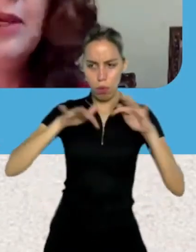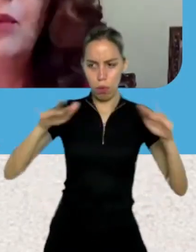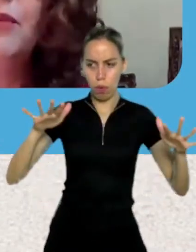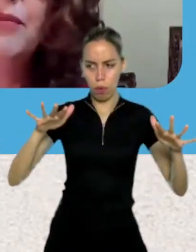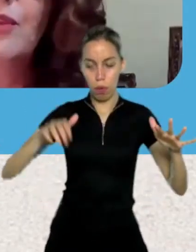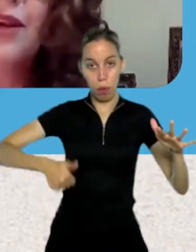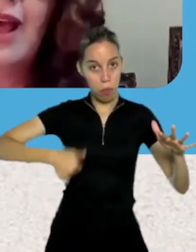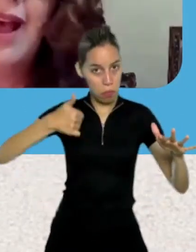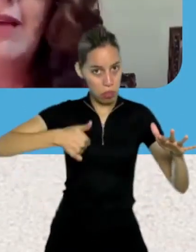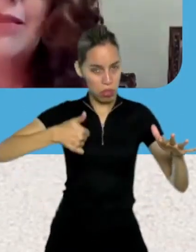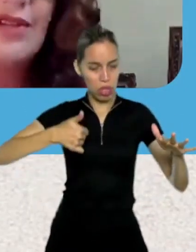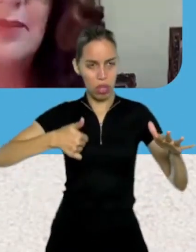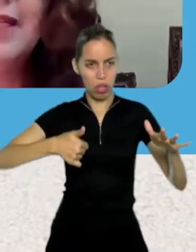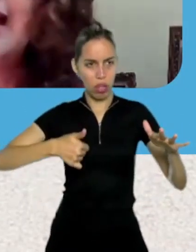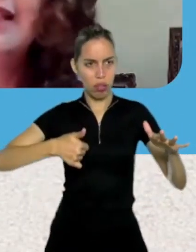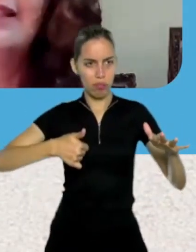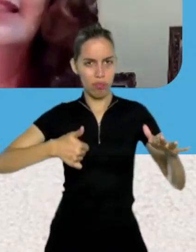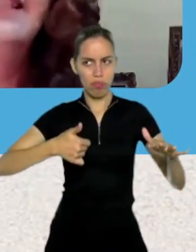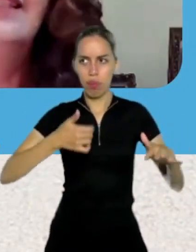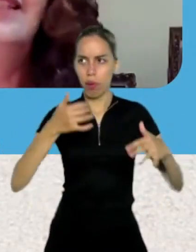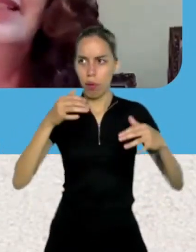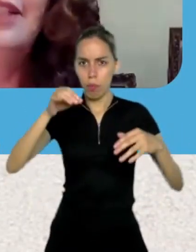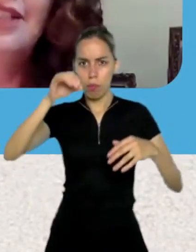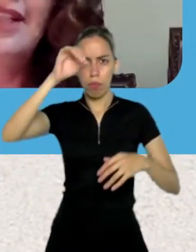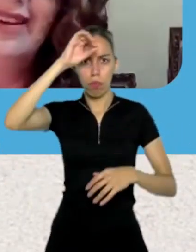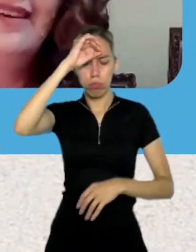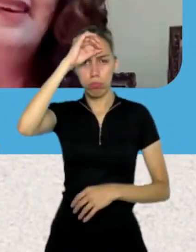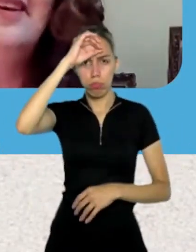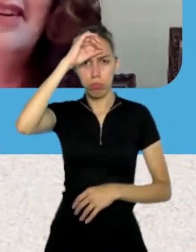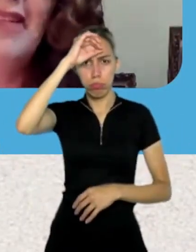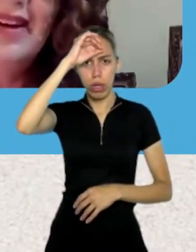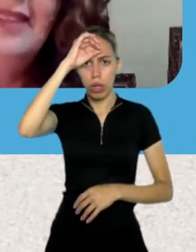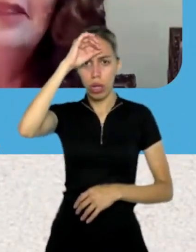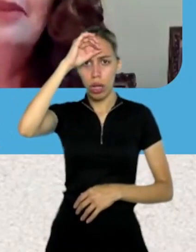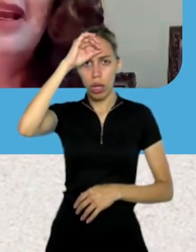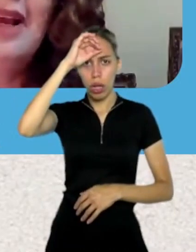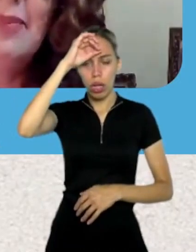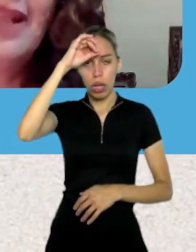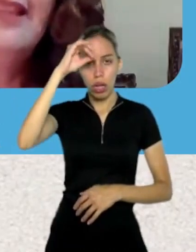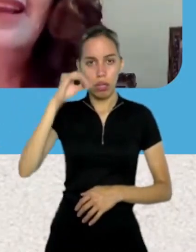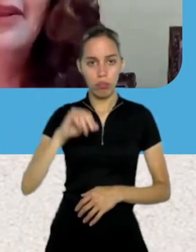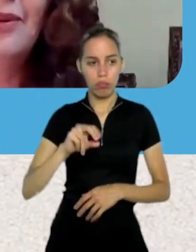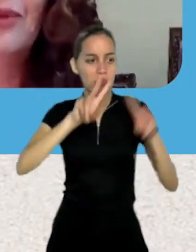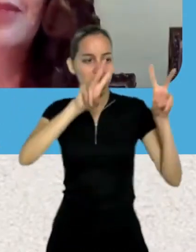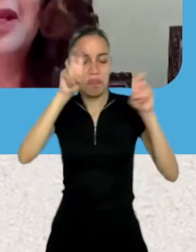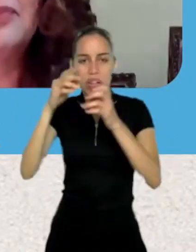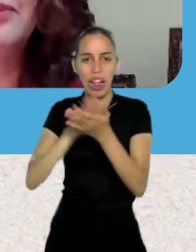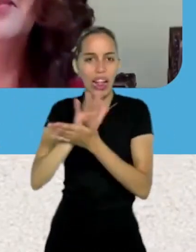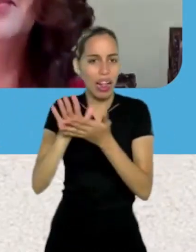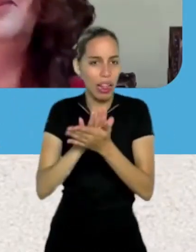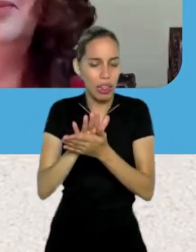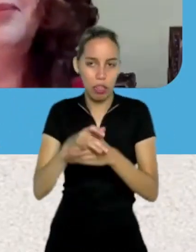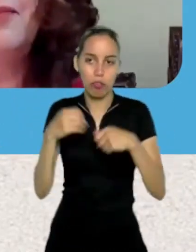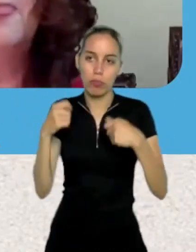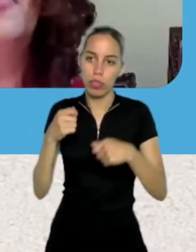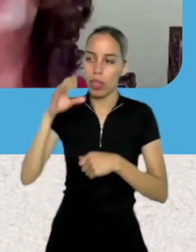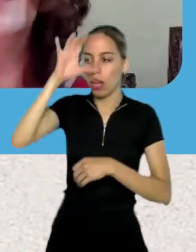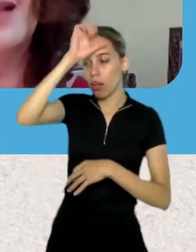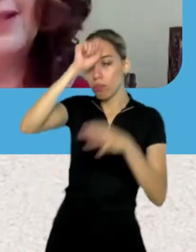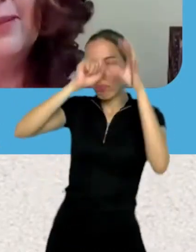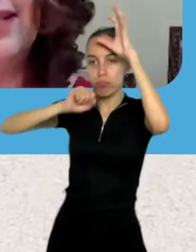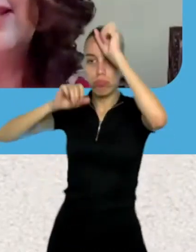não sabia como funcionava, não sabia nada. A gente tem que ir aprendendo com o tempo. Desbravando,